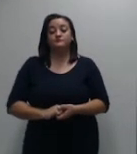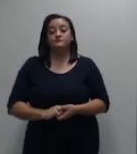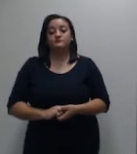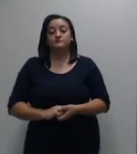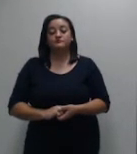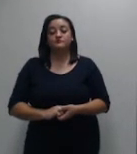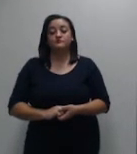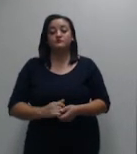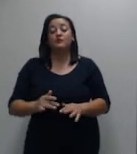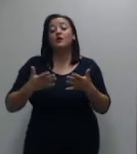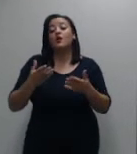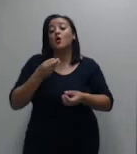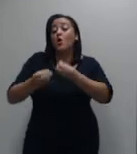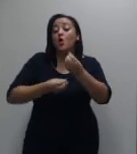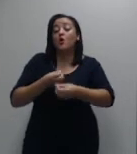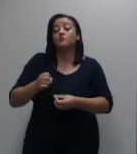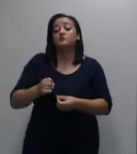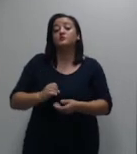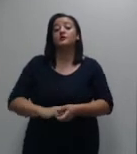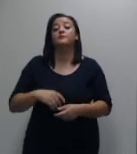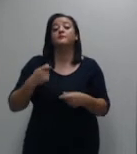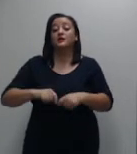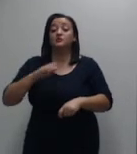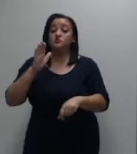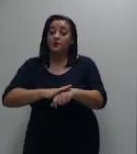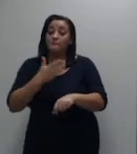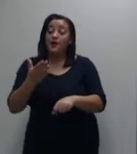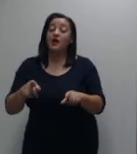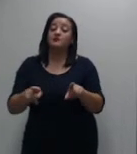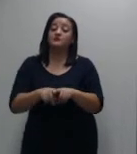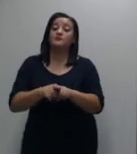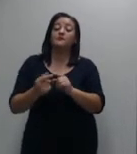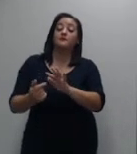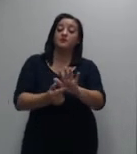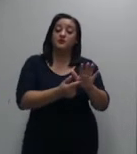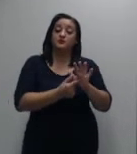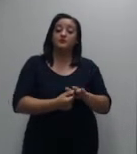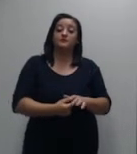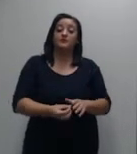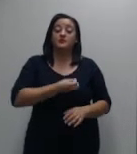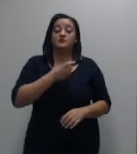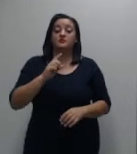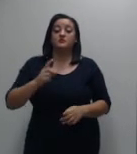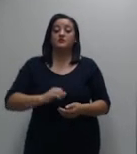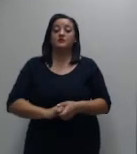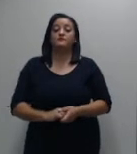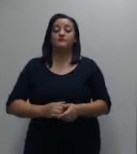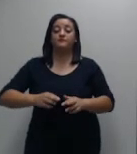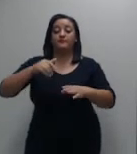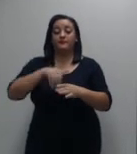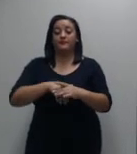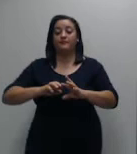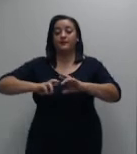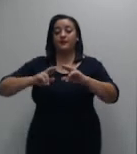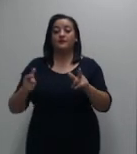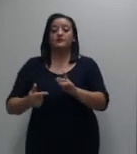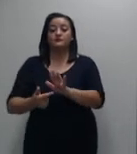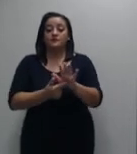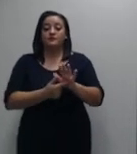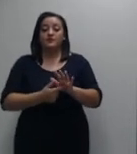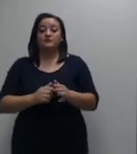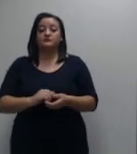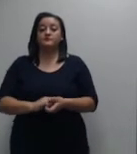e como se não bastasse se até por um sinal de que inexiste essa divergência alegada aliás